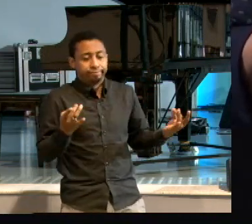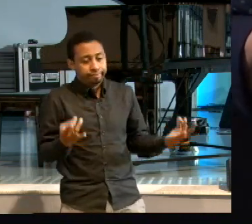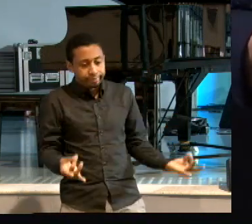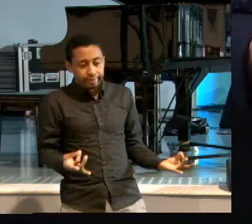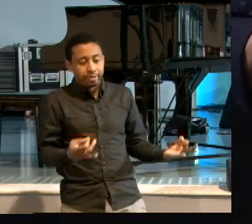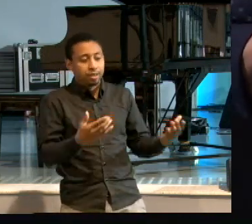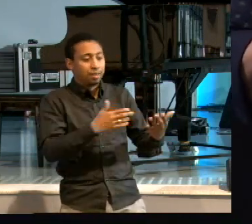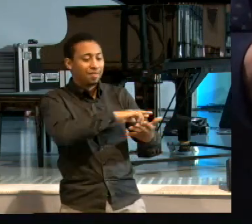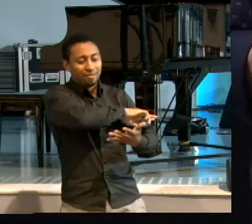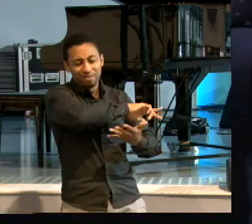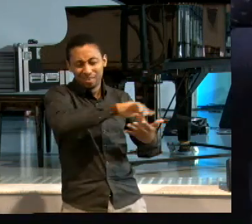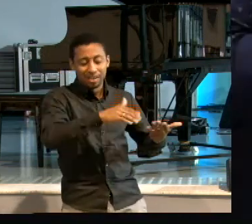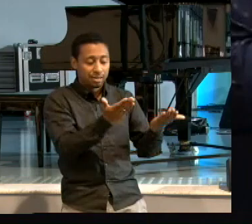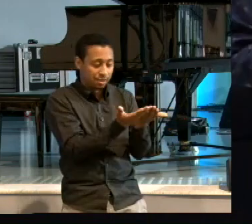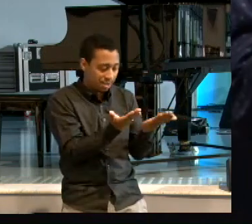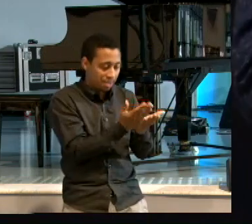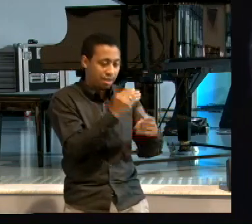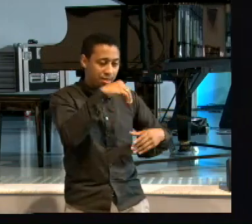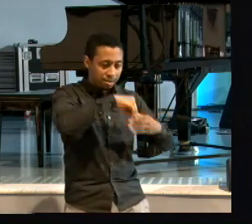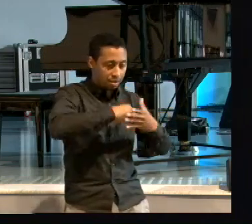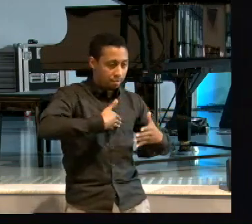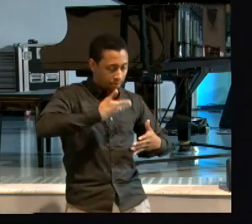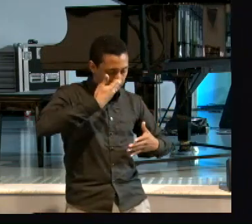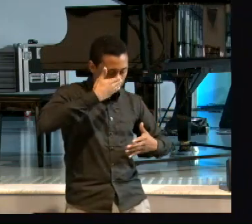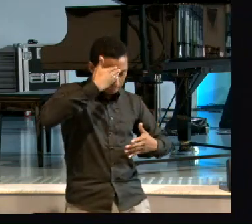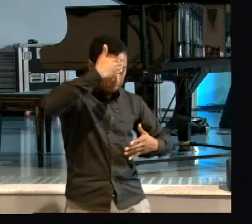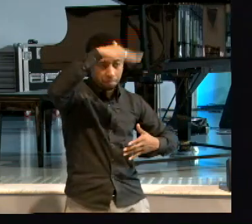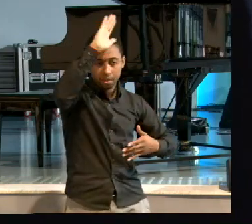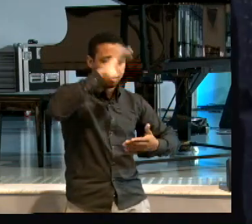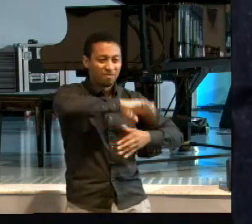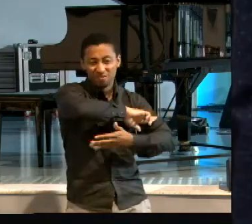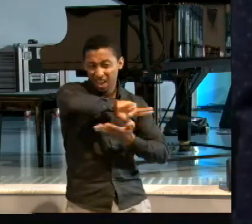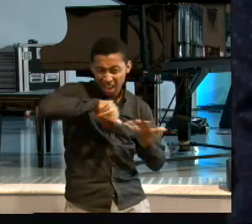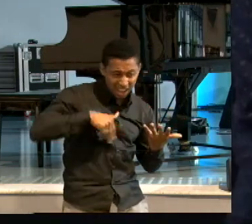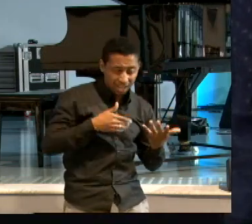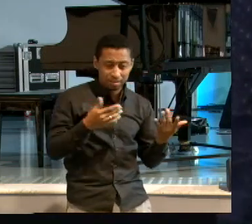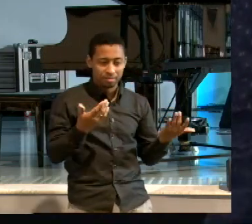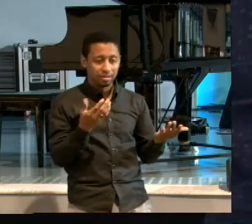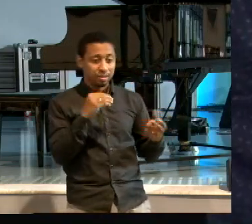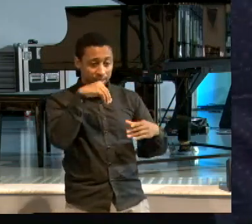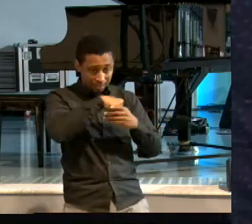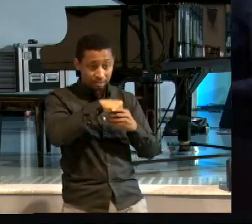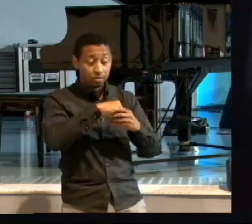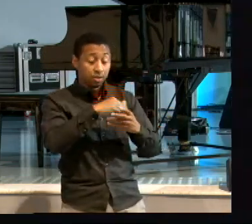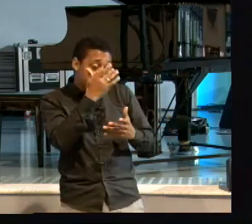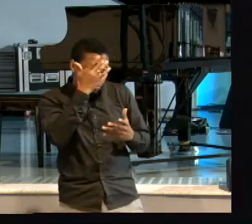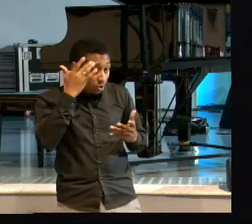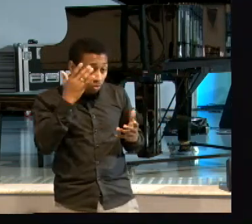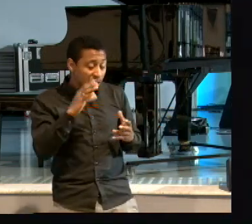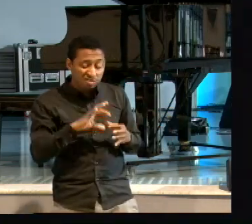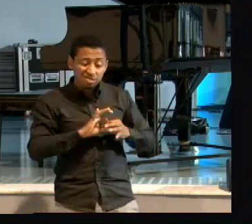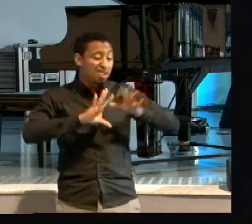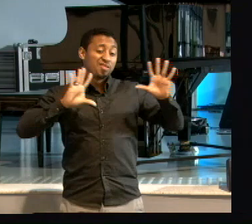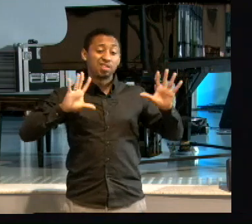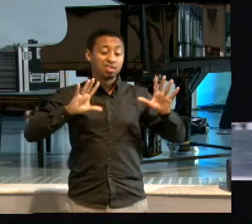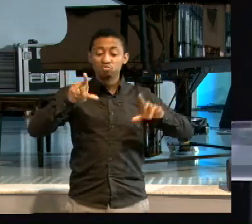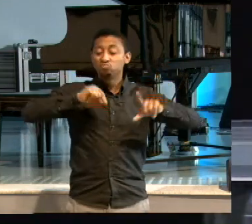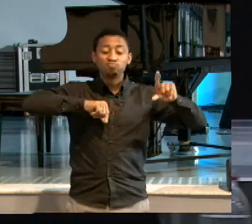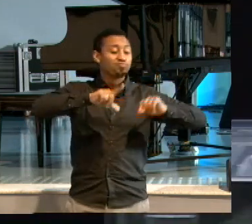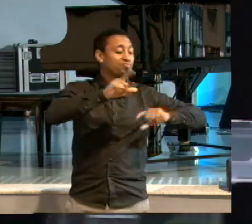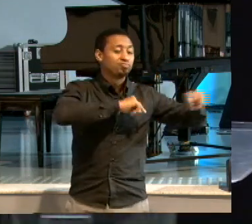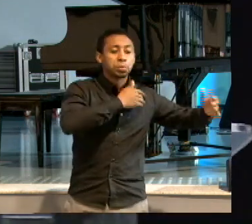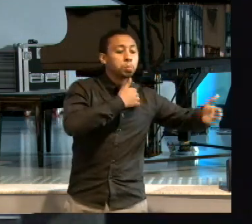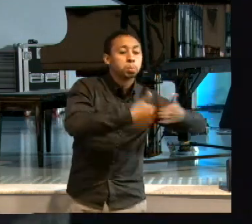você vai achar o cristianismo, você vai achar o islamismo e todo tipo de ismo. E as pessoas têm liberdade para ter a sua fé. O que elas não